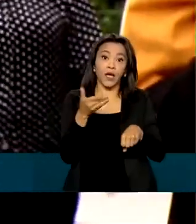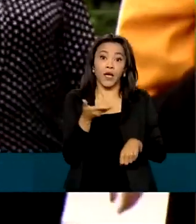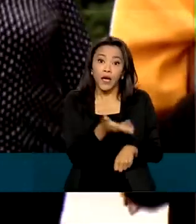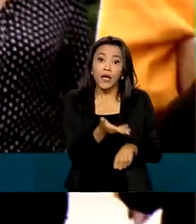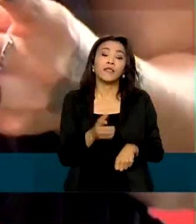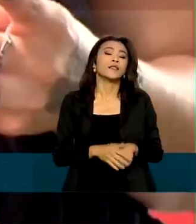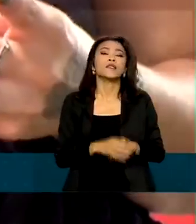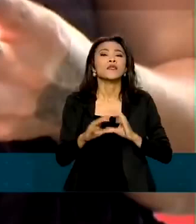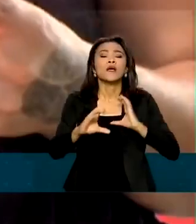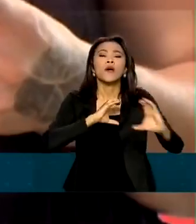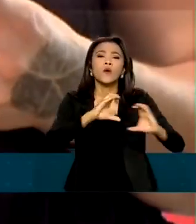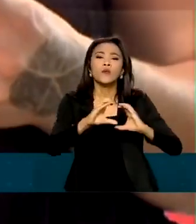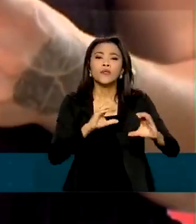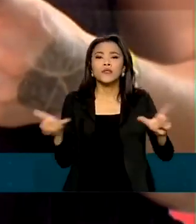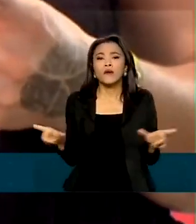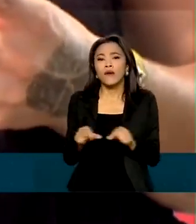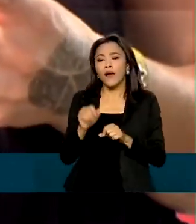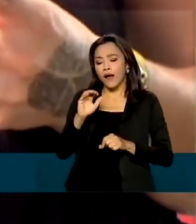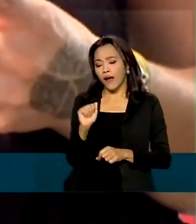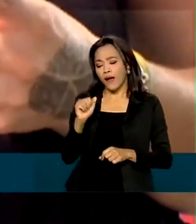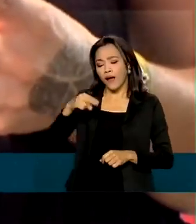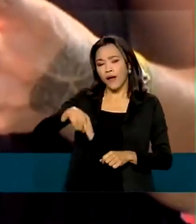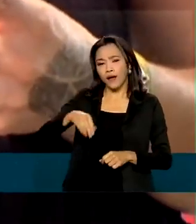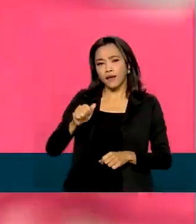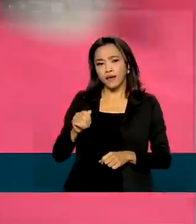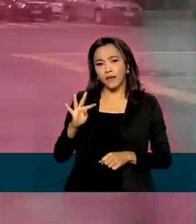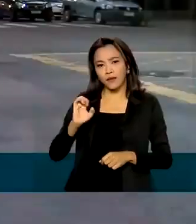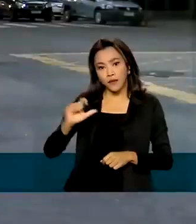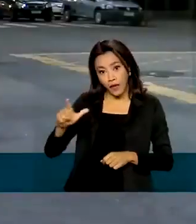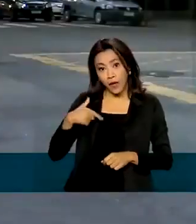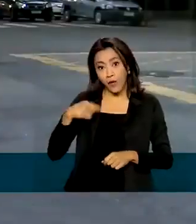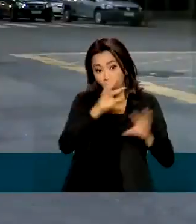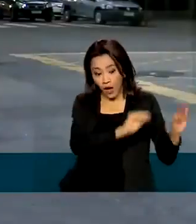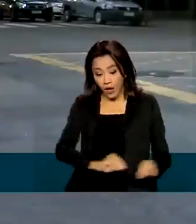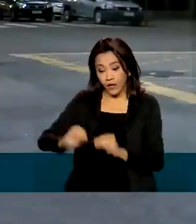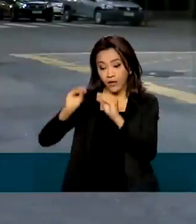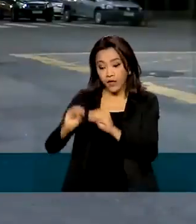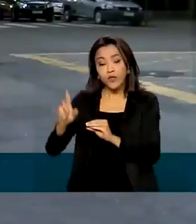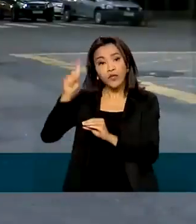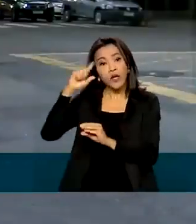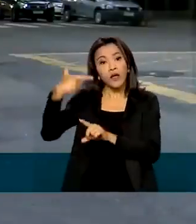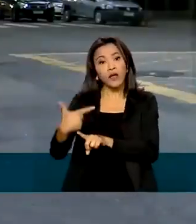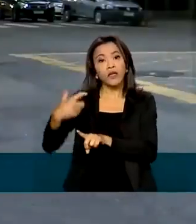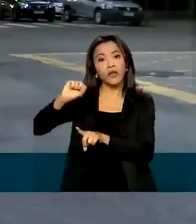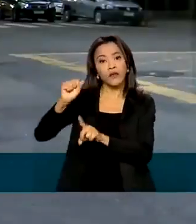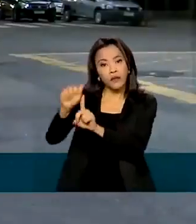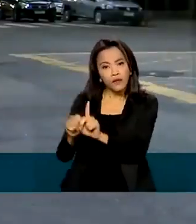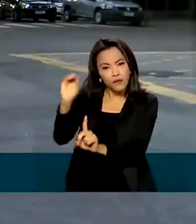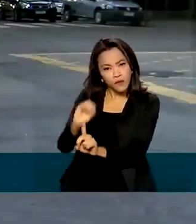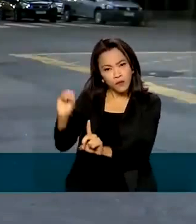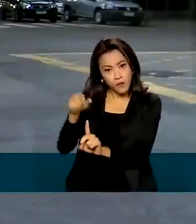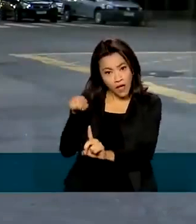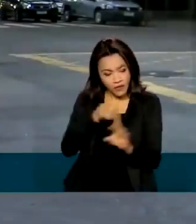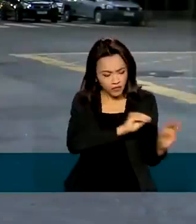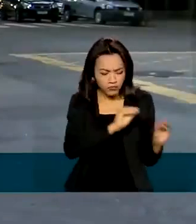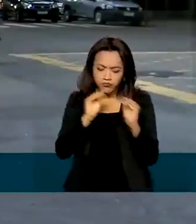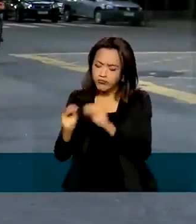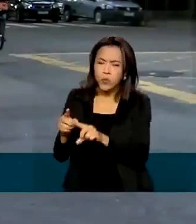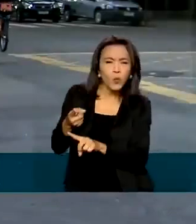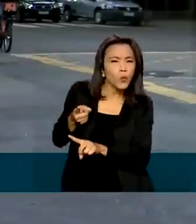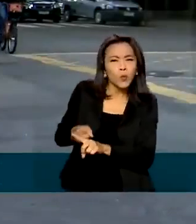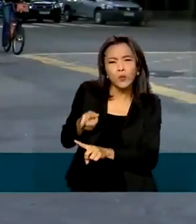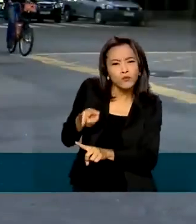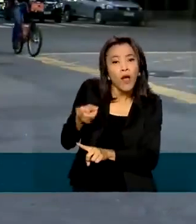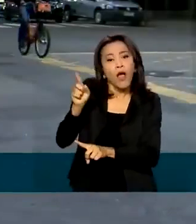Nacional de telecomunicações Anatel adiou o início da operação dos 5g para o dia vinte e oito de outubro esse e tu deve